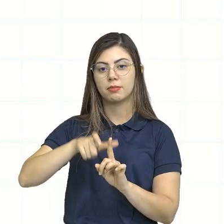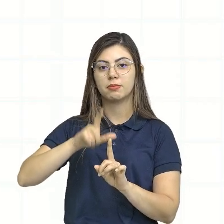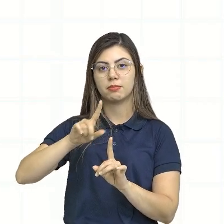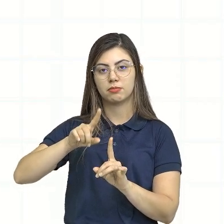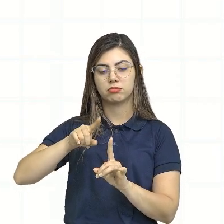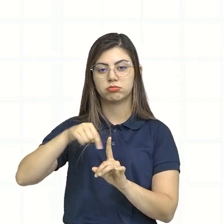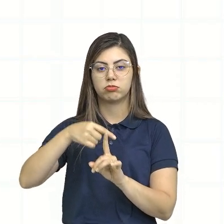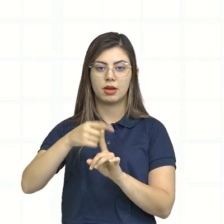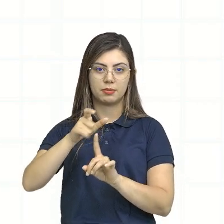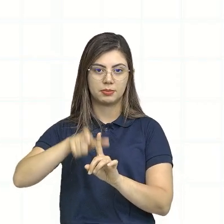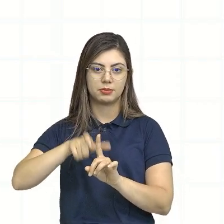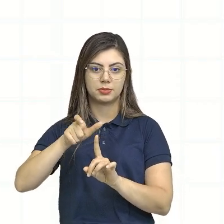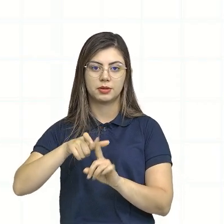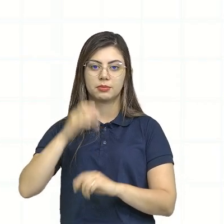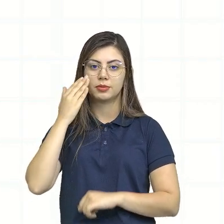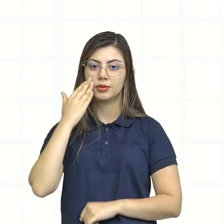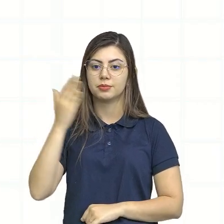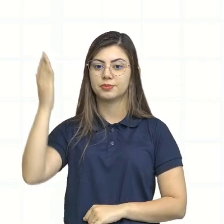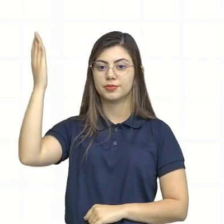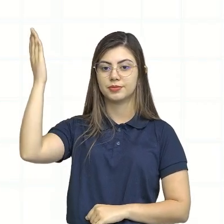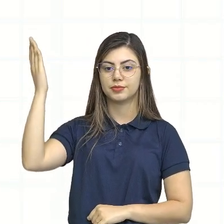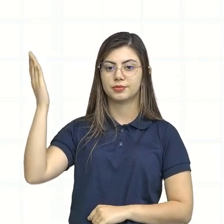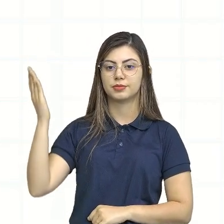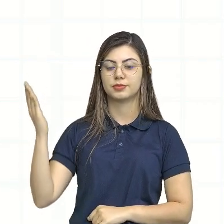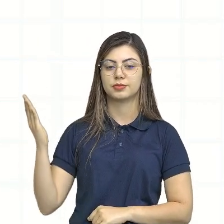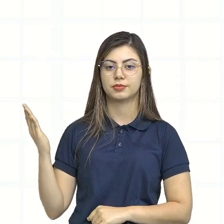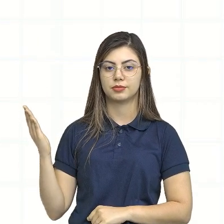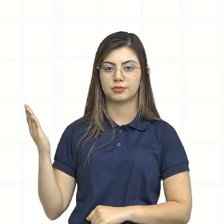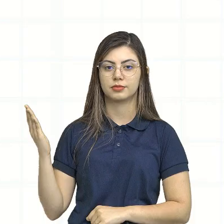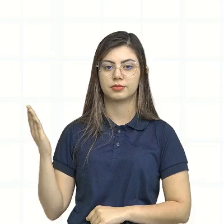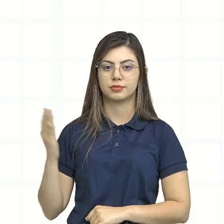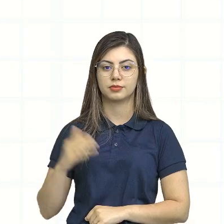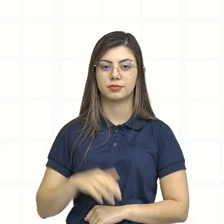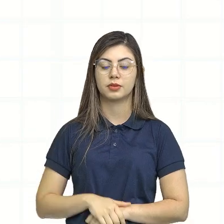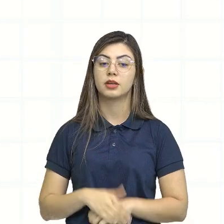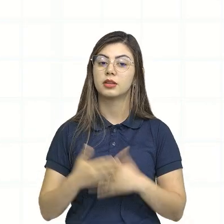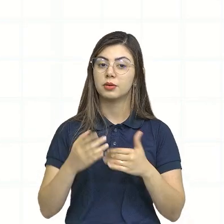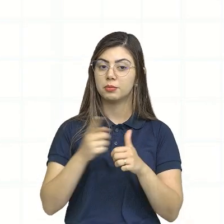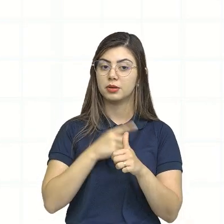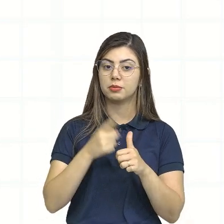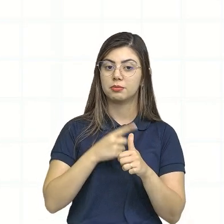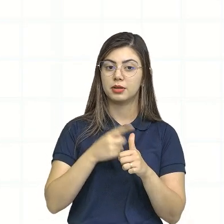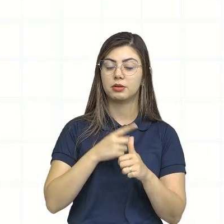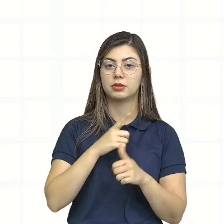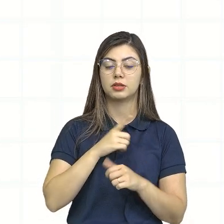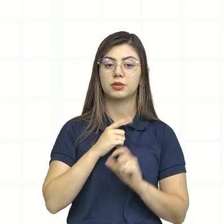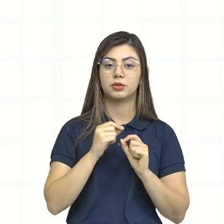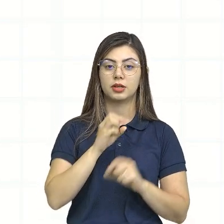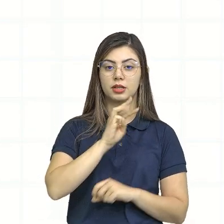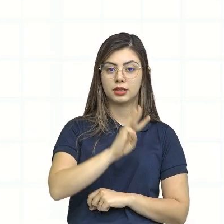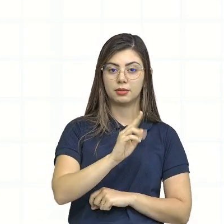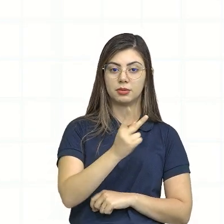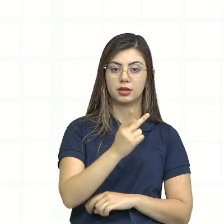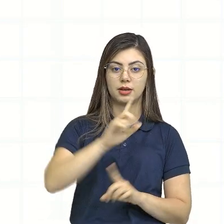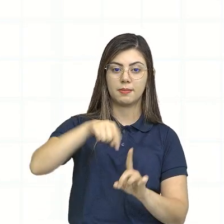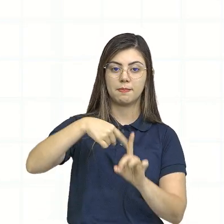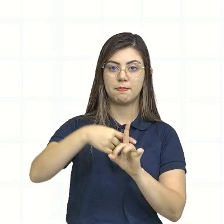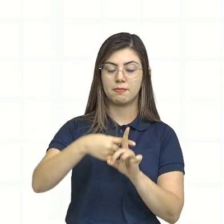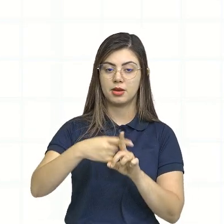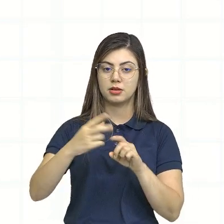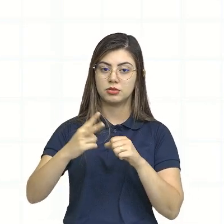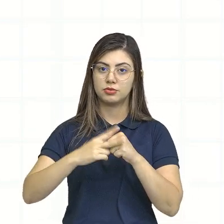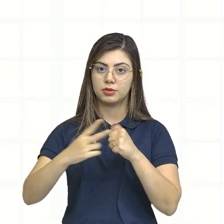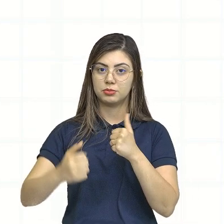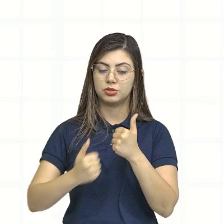Simple Past, utilizando as WH questions. Eu vou ter as WH questions, o verbo auxiliar, o sujeito. Teacher, o que é